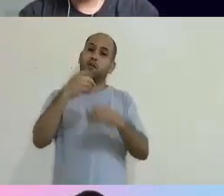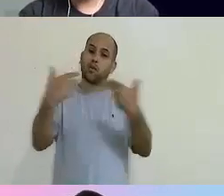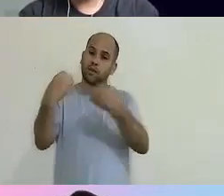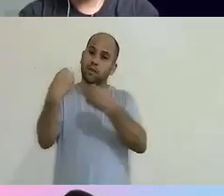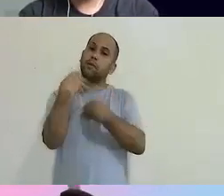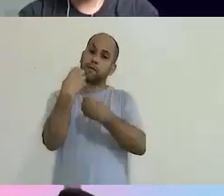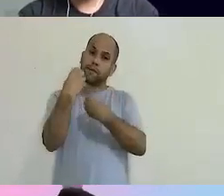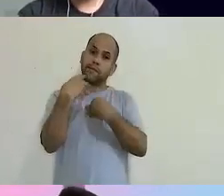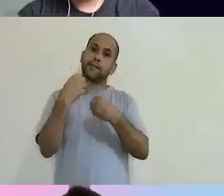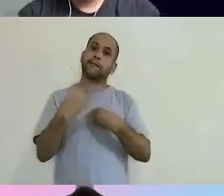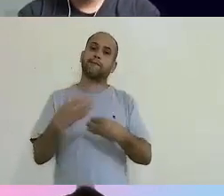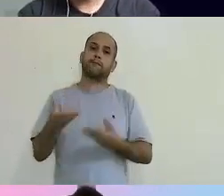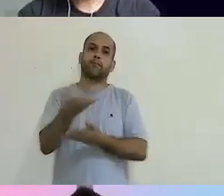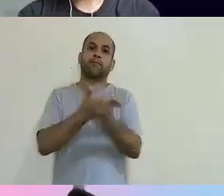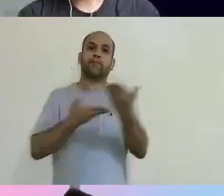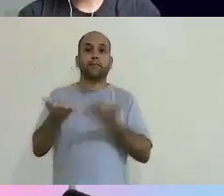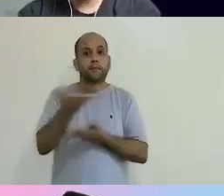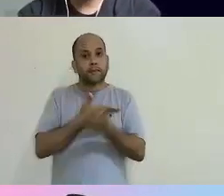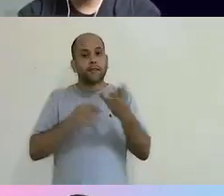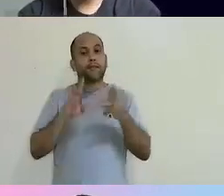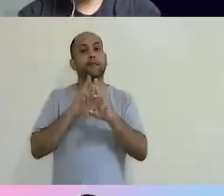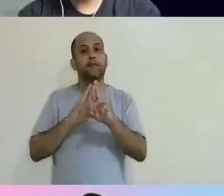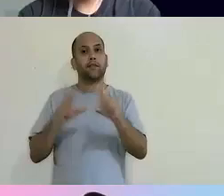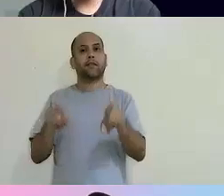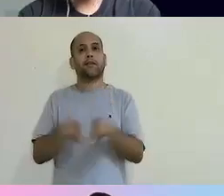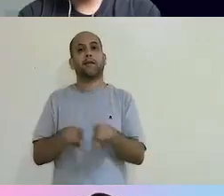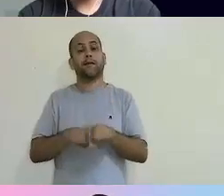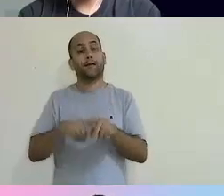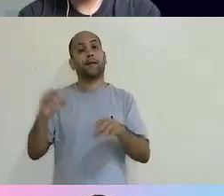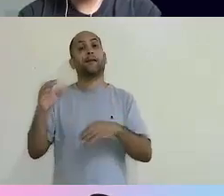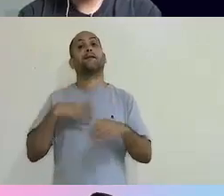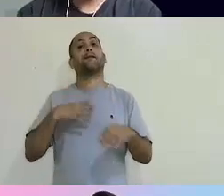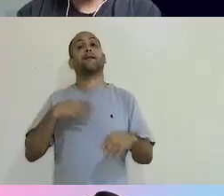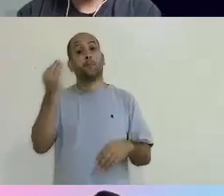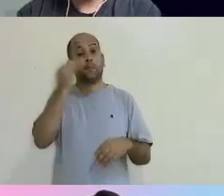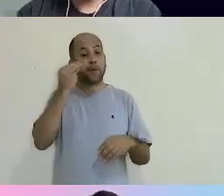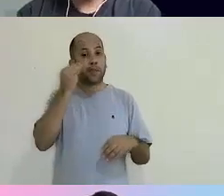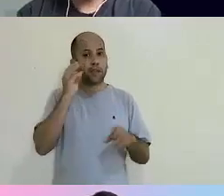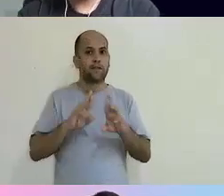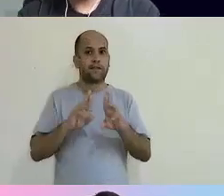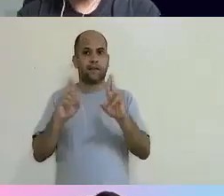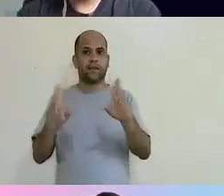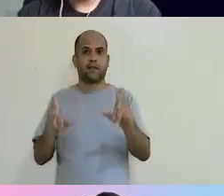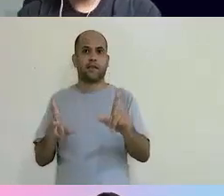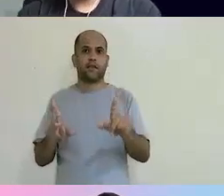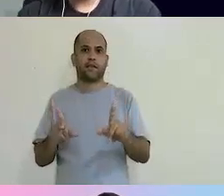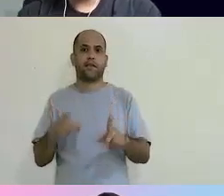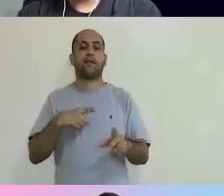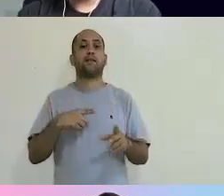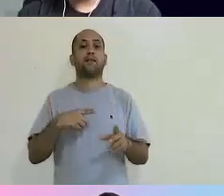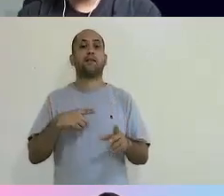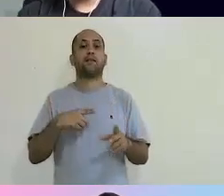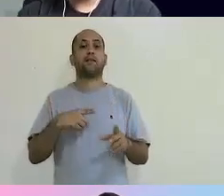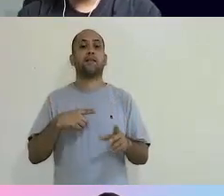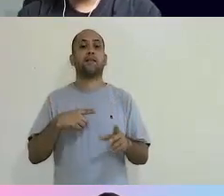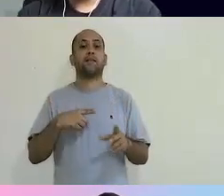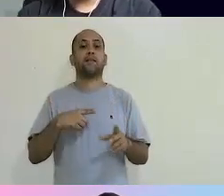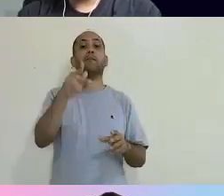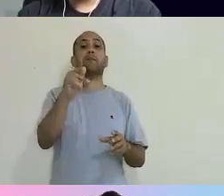vista diferente, tem uma expertise diferente. Então, ser empático é